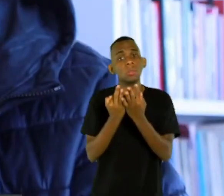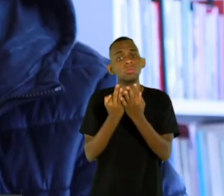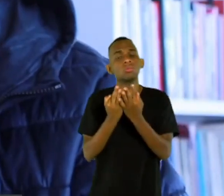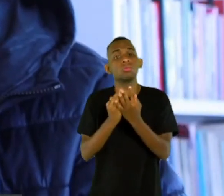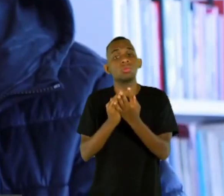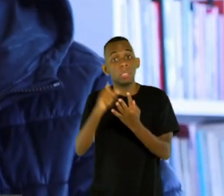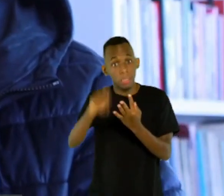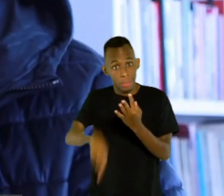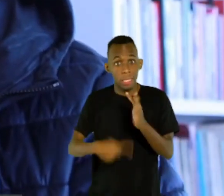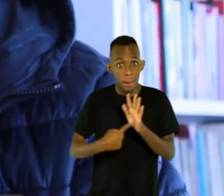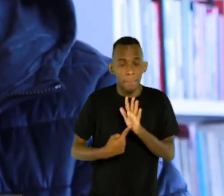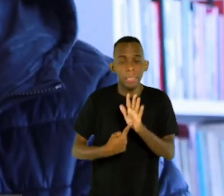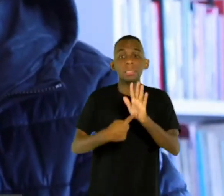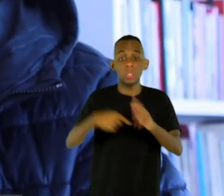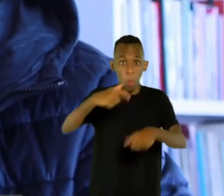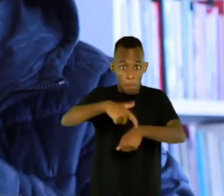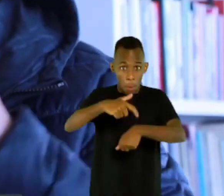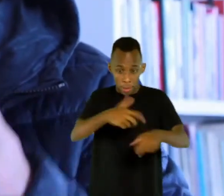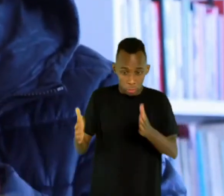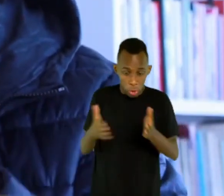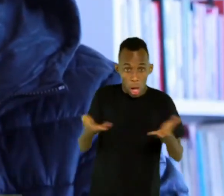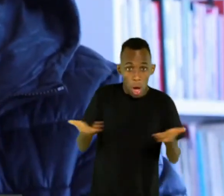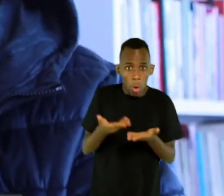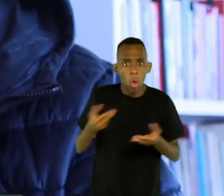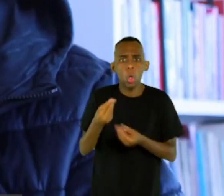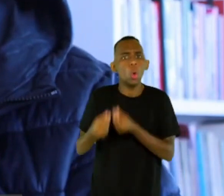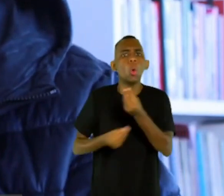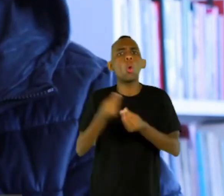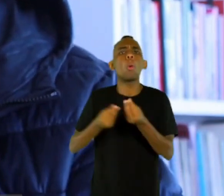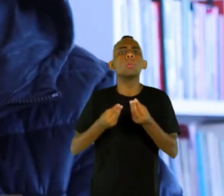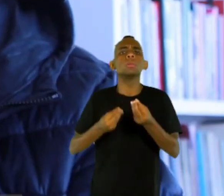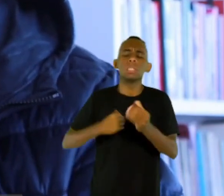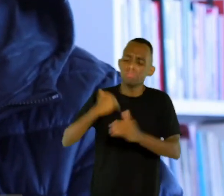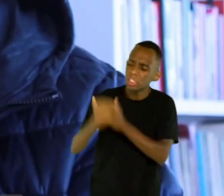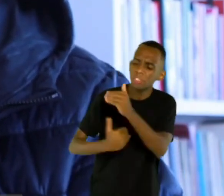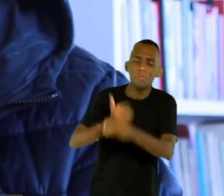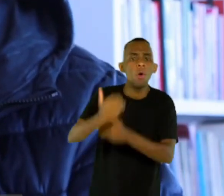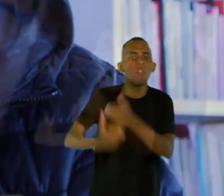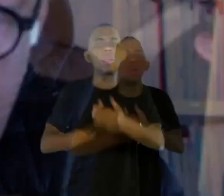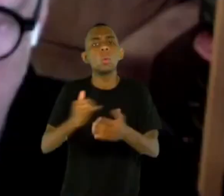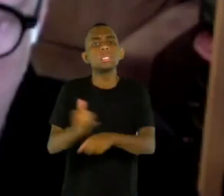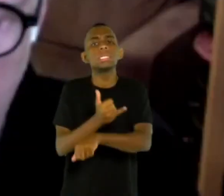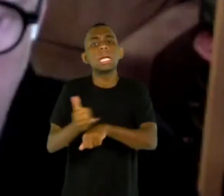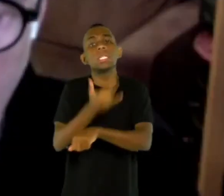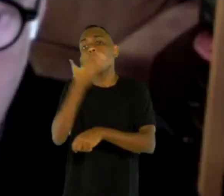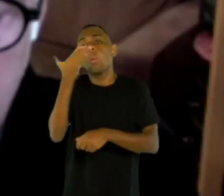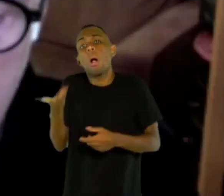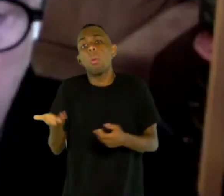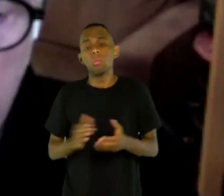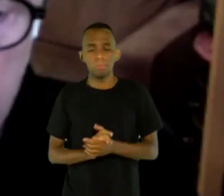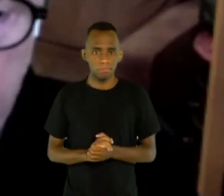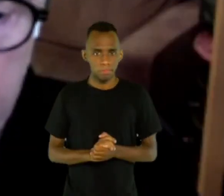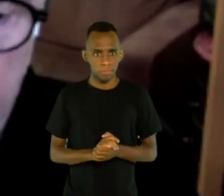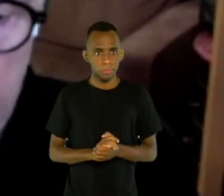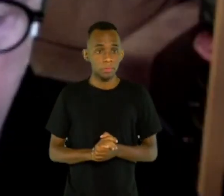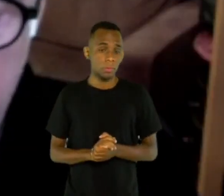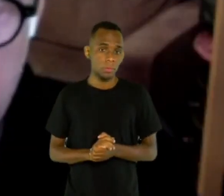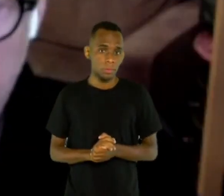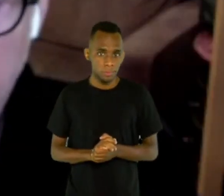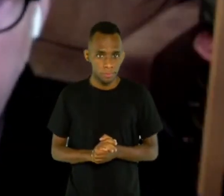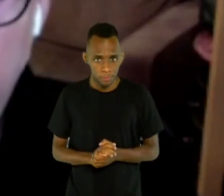do nosso tempo. Como é que você conseguiu? Como é que você construiu isso? Pois a construção